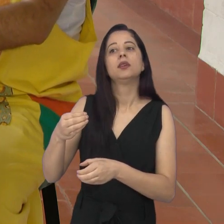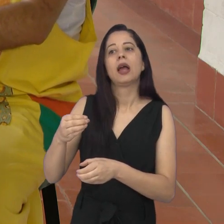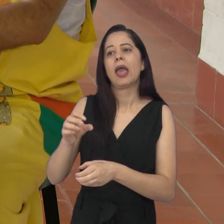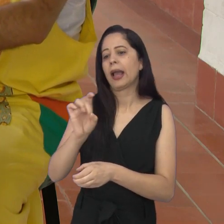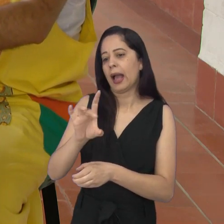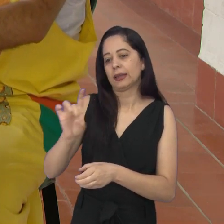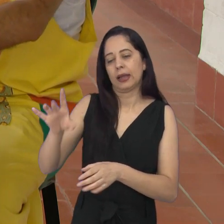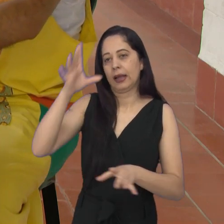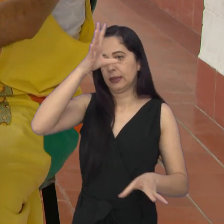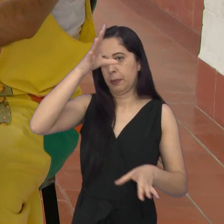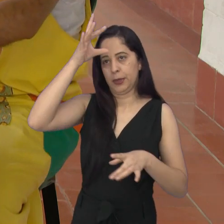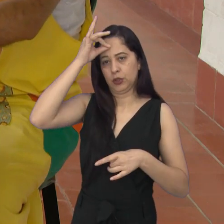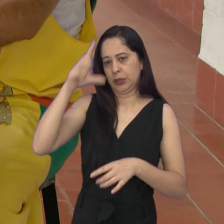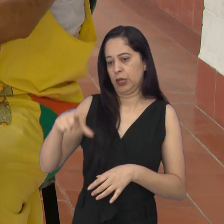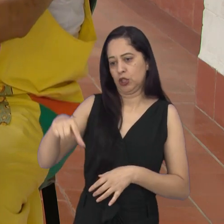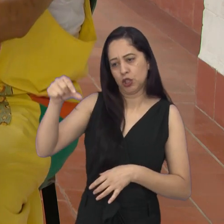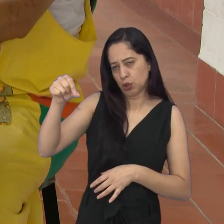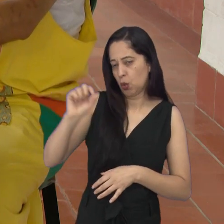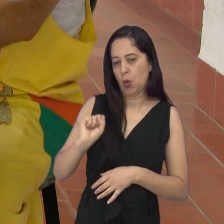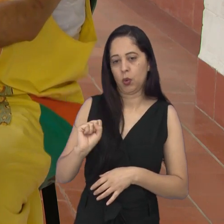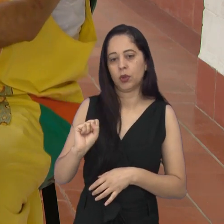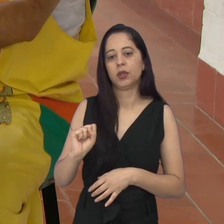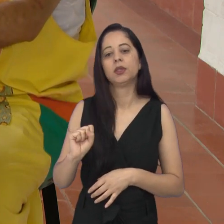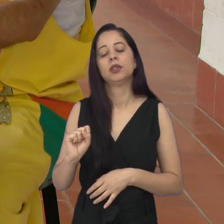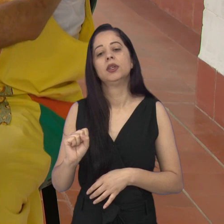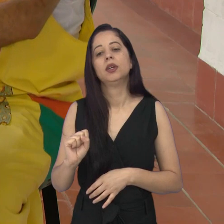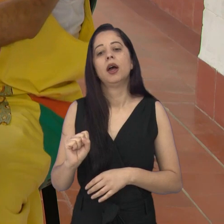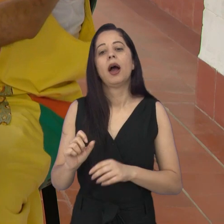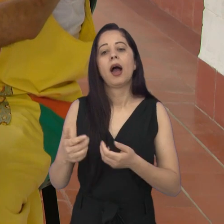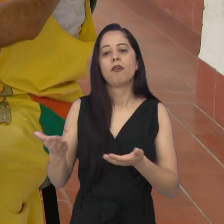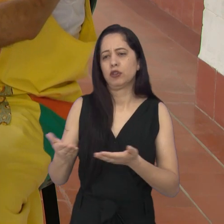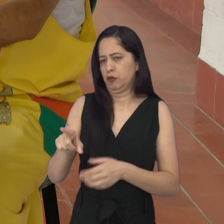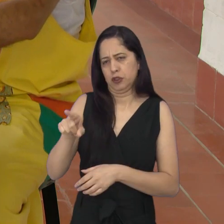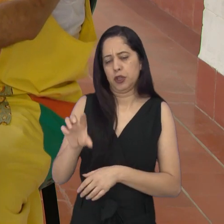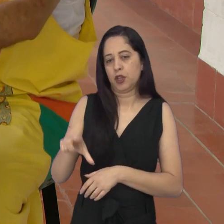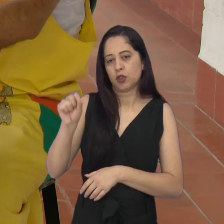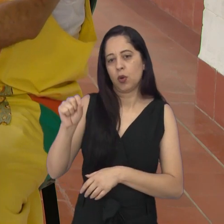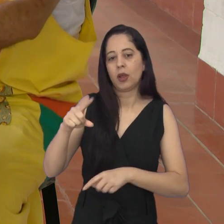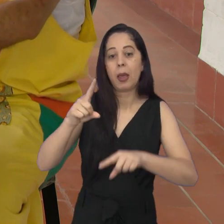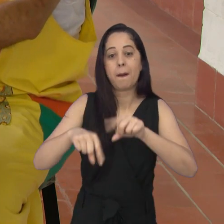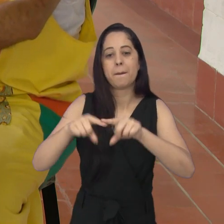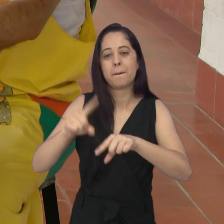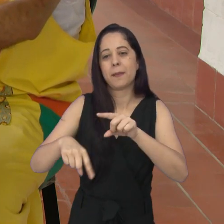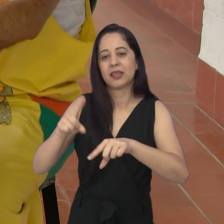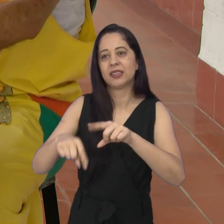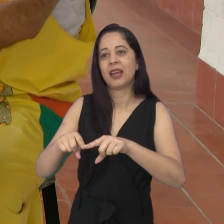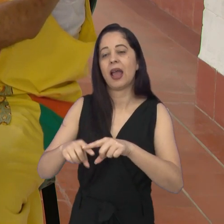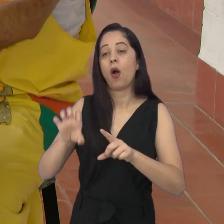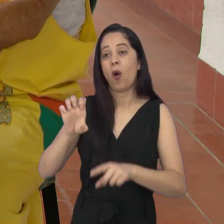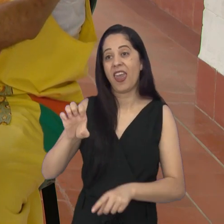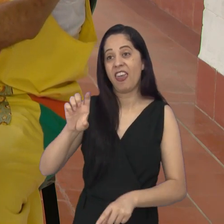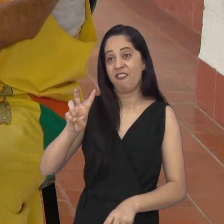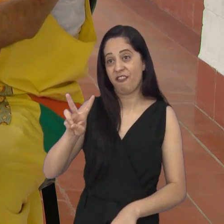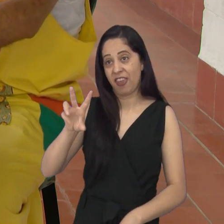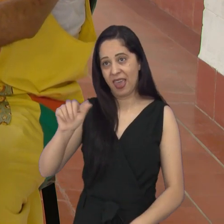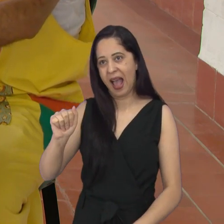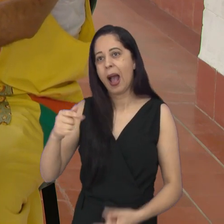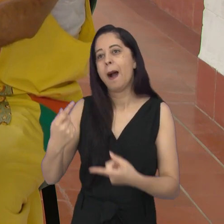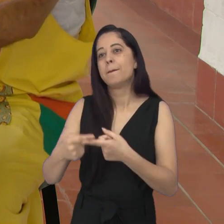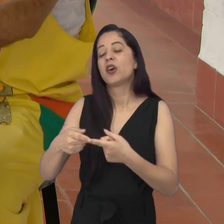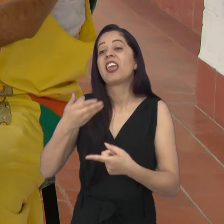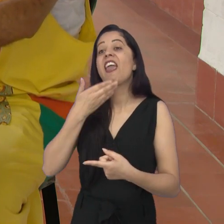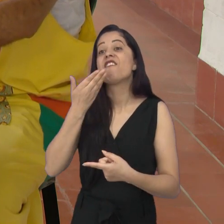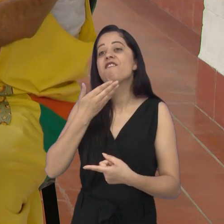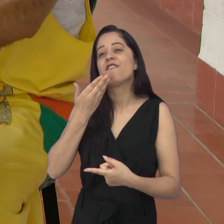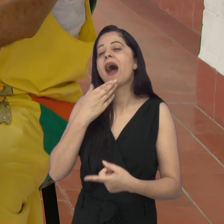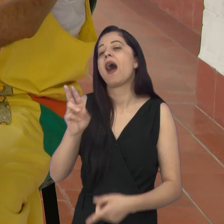conforme vai ser o seu personagem. Se ele vai ficar em pé ou deitado. Então você vai escolher. O material que a gente está usando é o EVA, que é mais